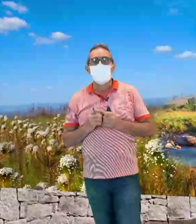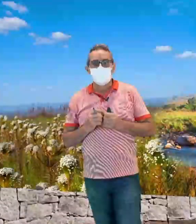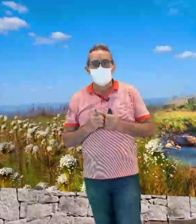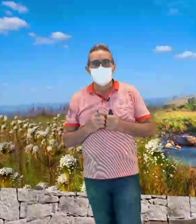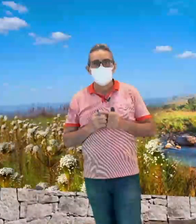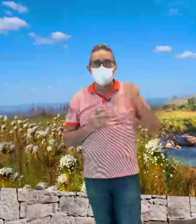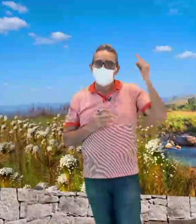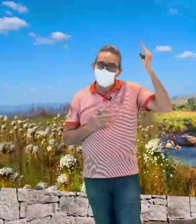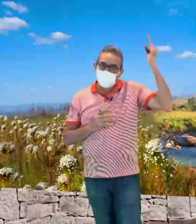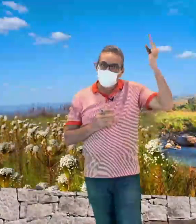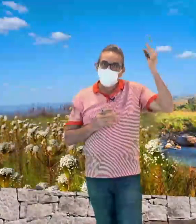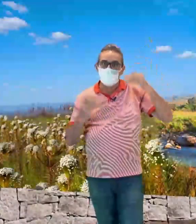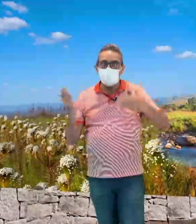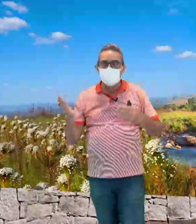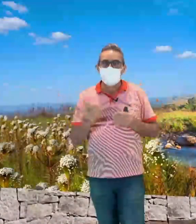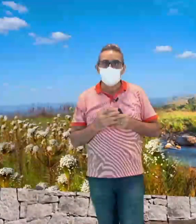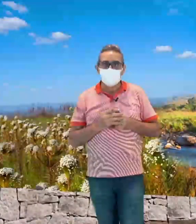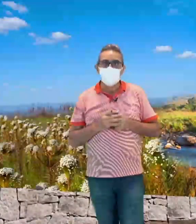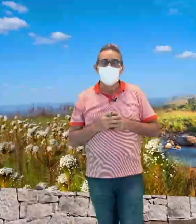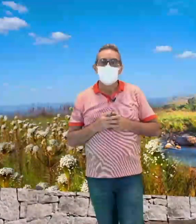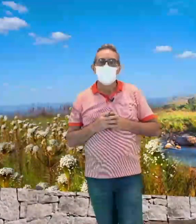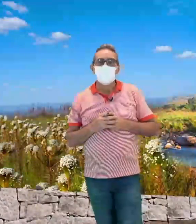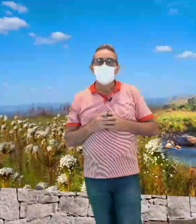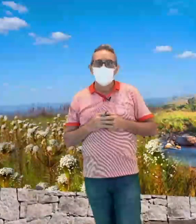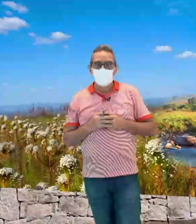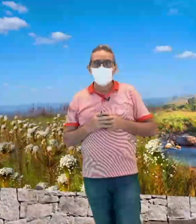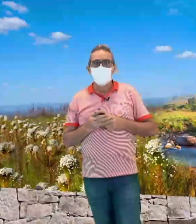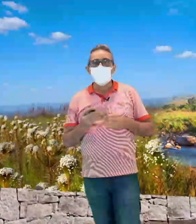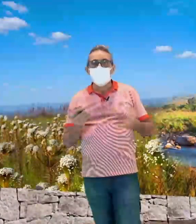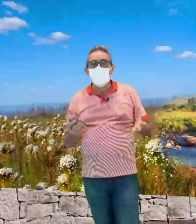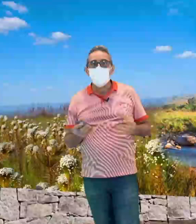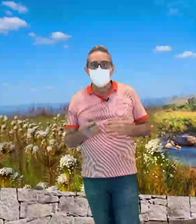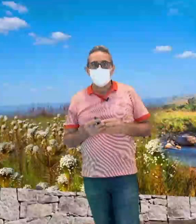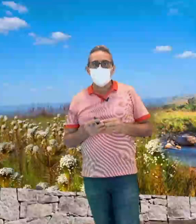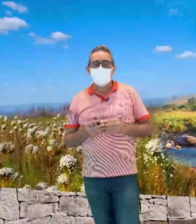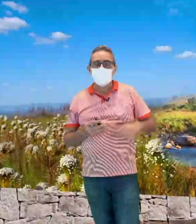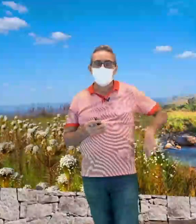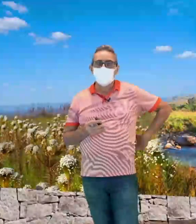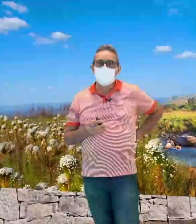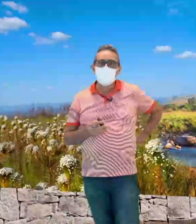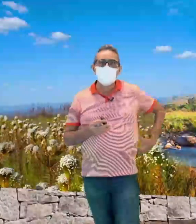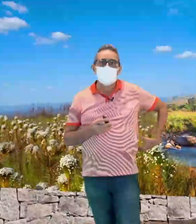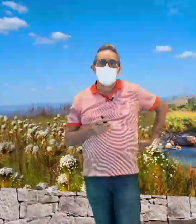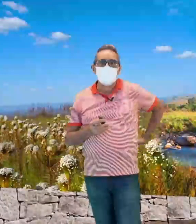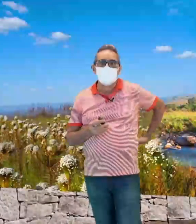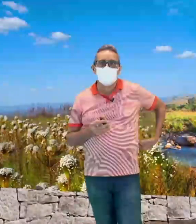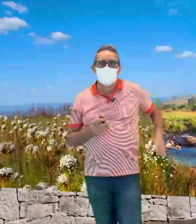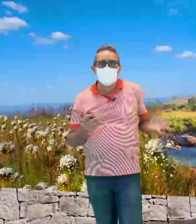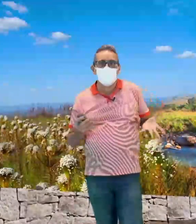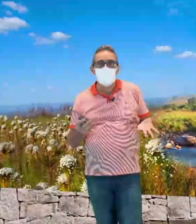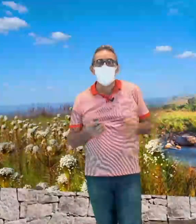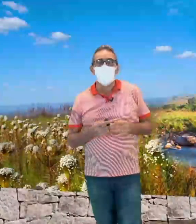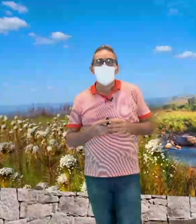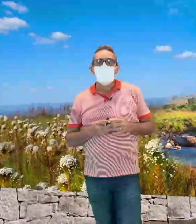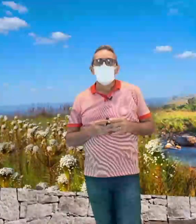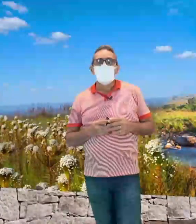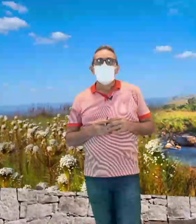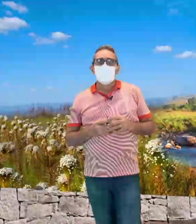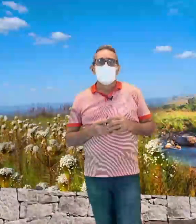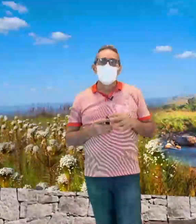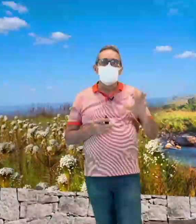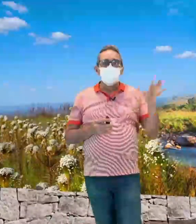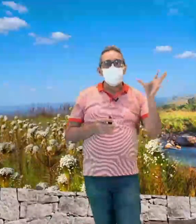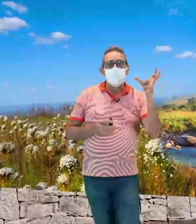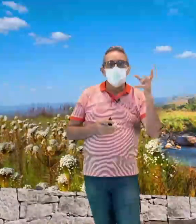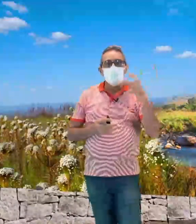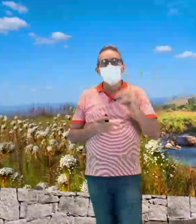E, graças a Deus e à medicina, eu estou aqui hoje. Ó. Aqui atrás tem umas plaquinhas aqui atrás de mim,